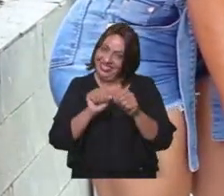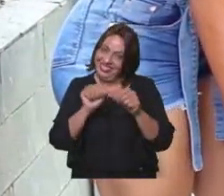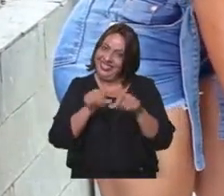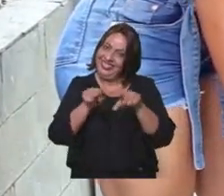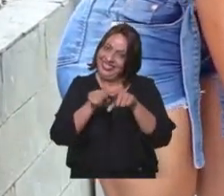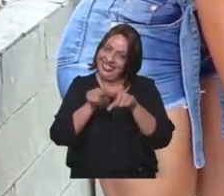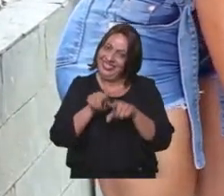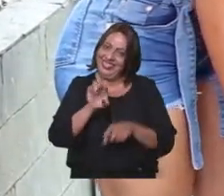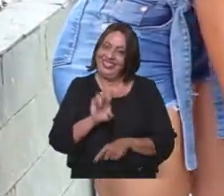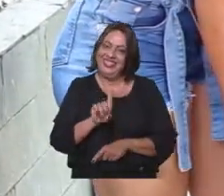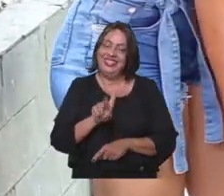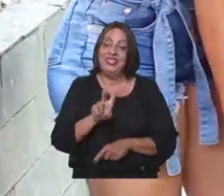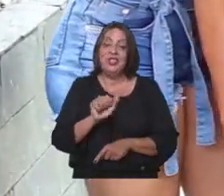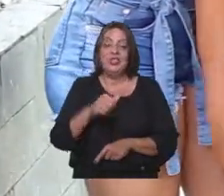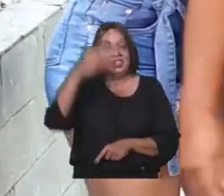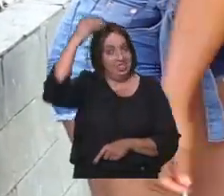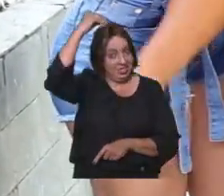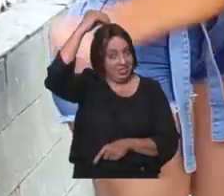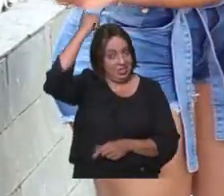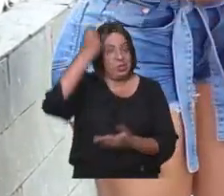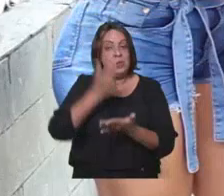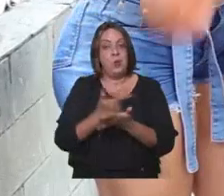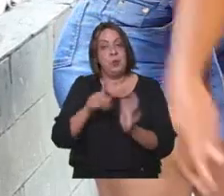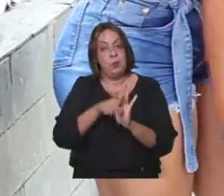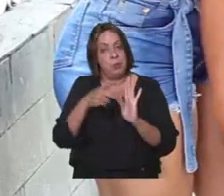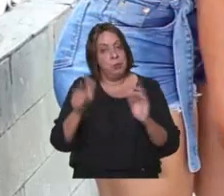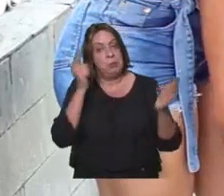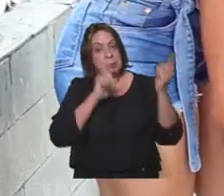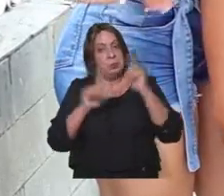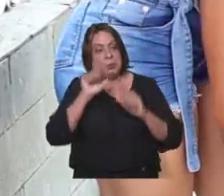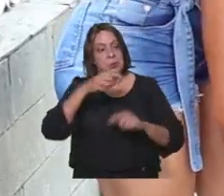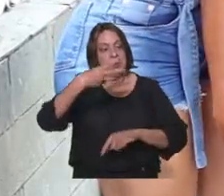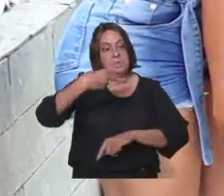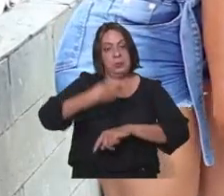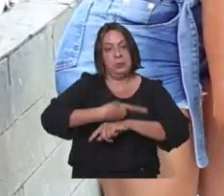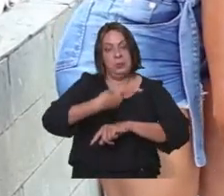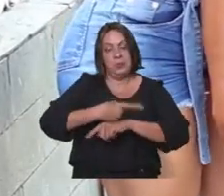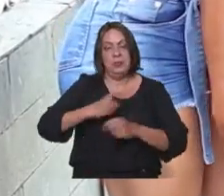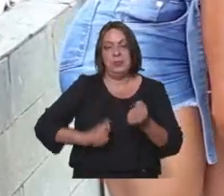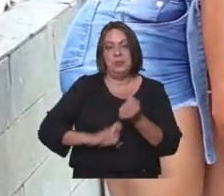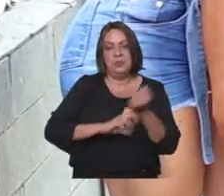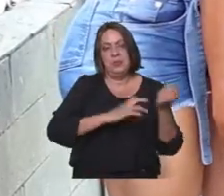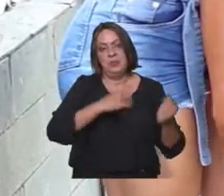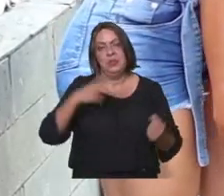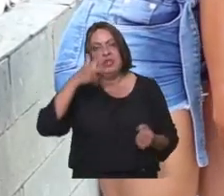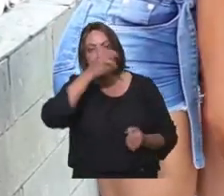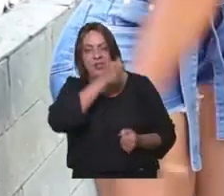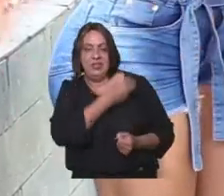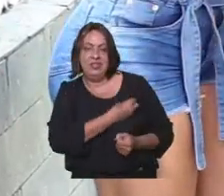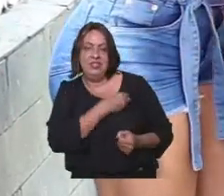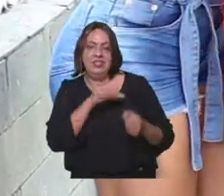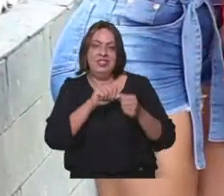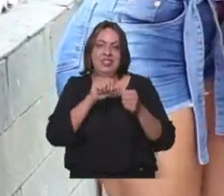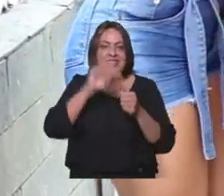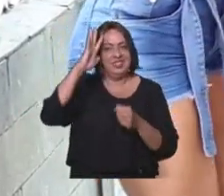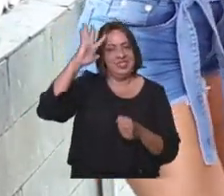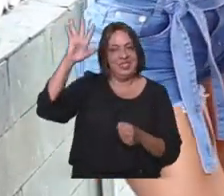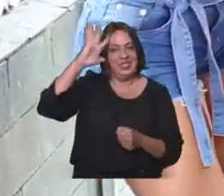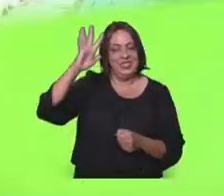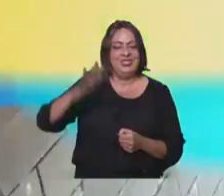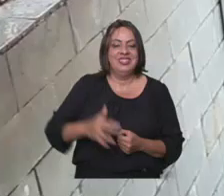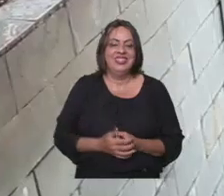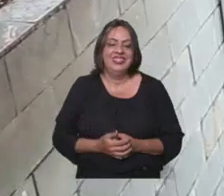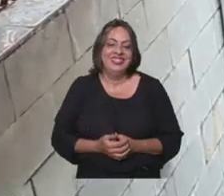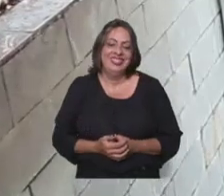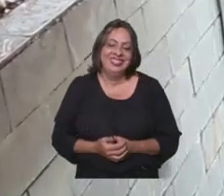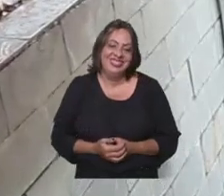também como o Edivan aqui de São Cristóvão, que garantiu o CajuCap e é contemplado do terceiro prêmio. CajuCap, salvando vidas e realizando